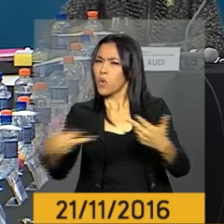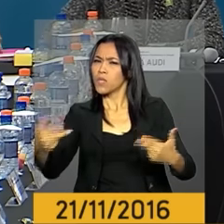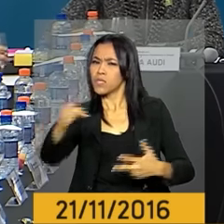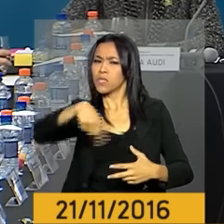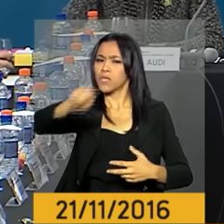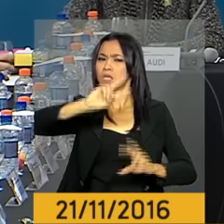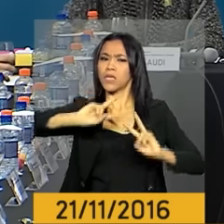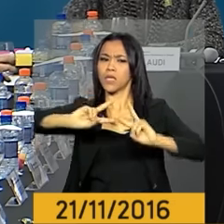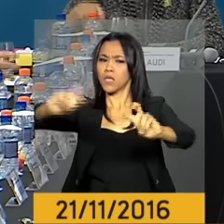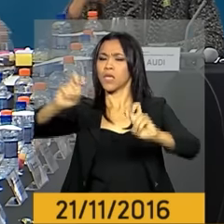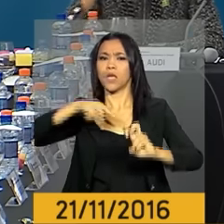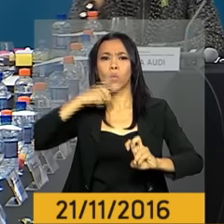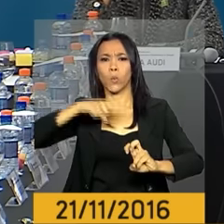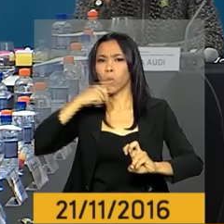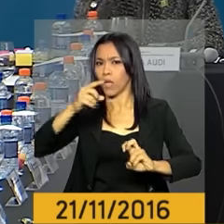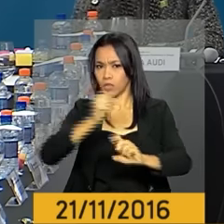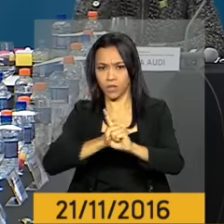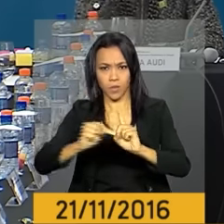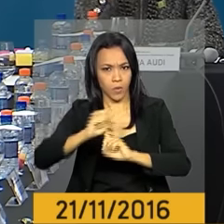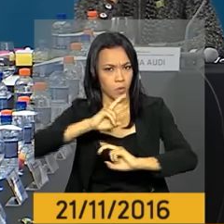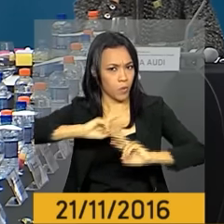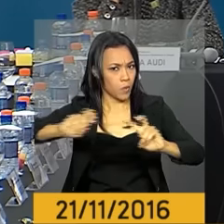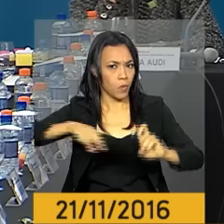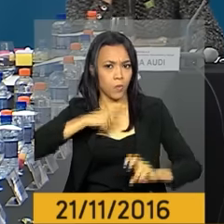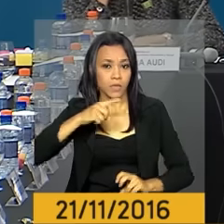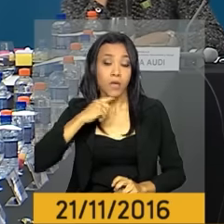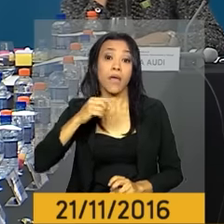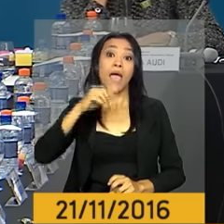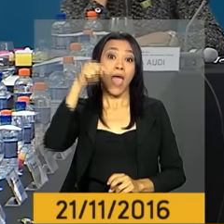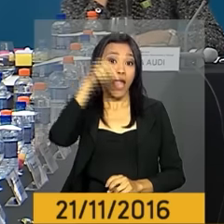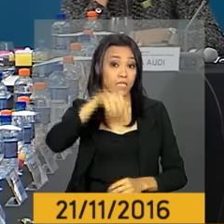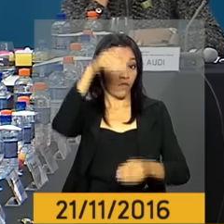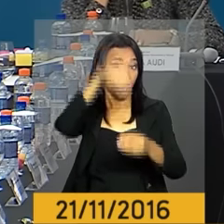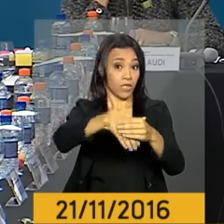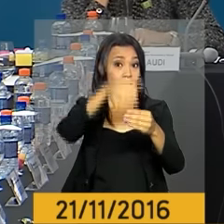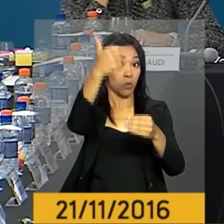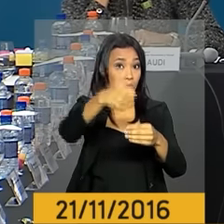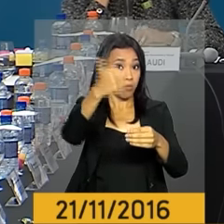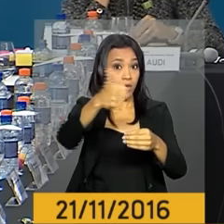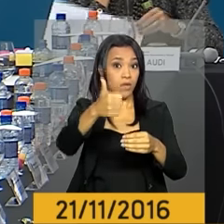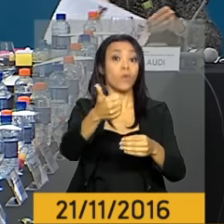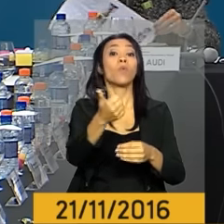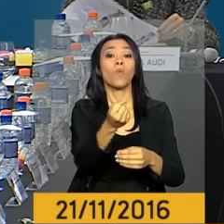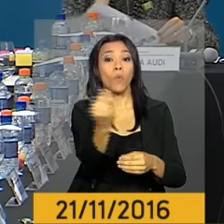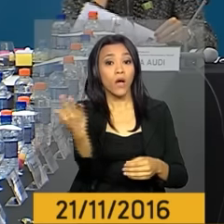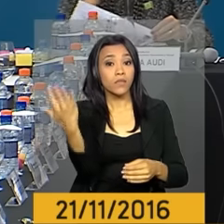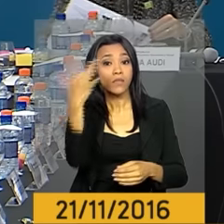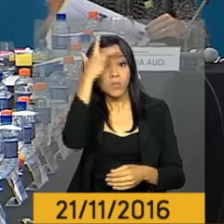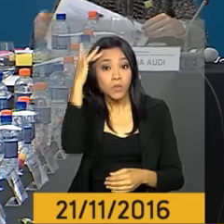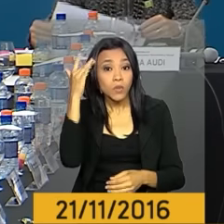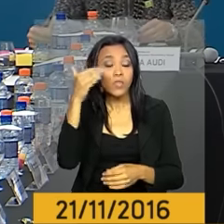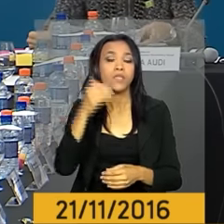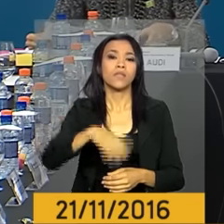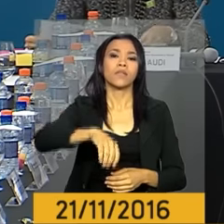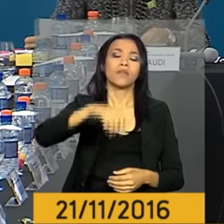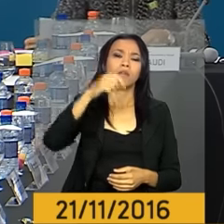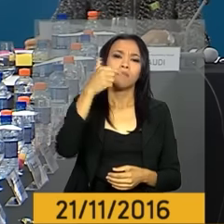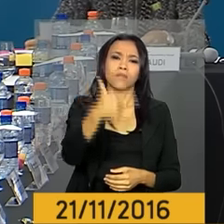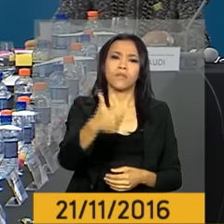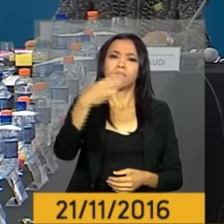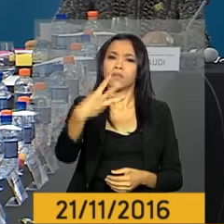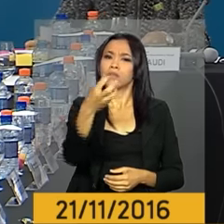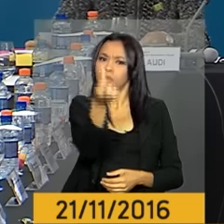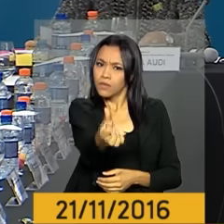esta votação do primeiro turno na Câmara dos Deputados se deu com 366 votos e